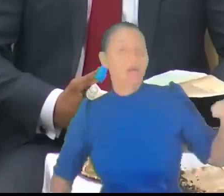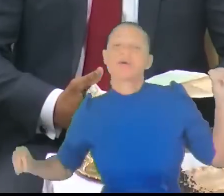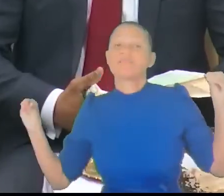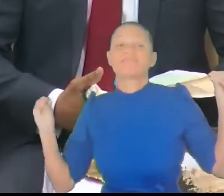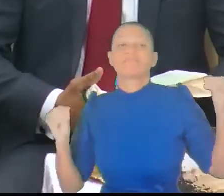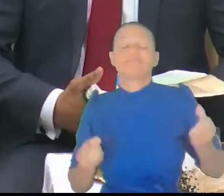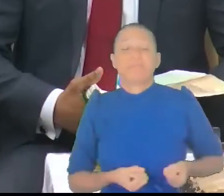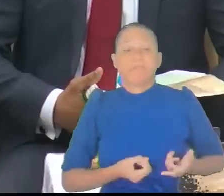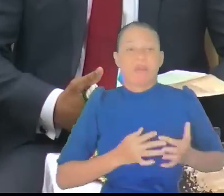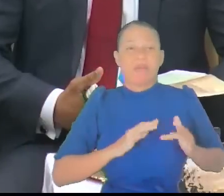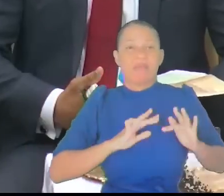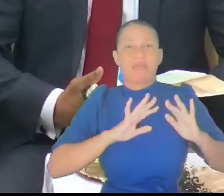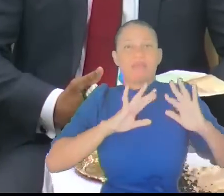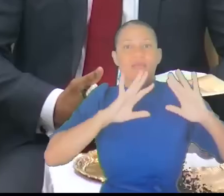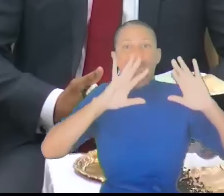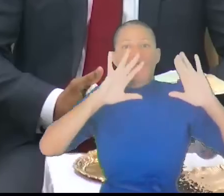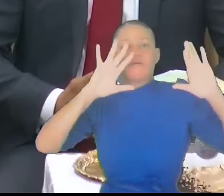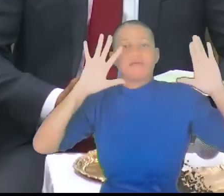luz brilhar.